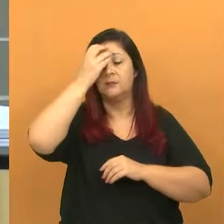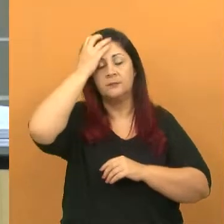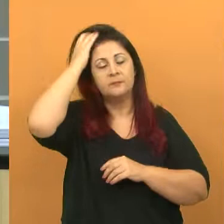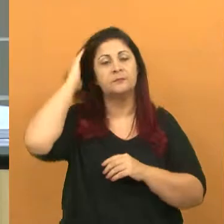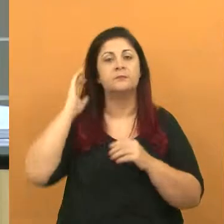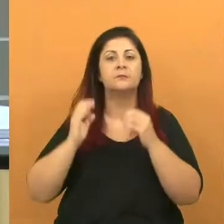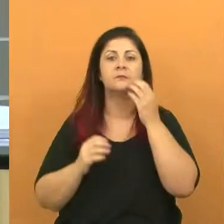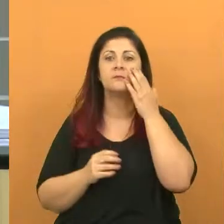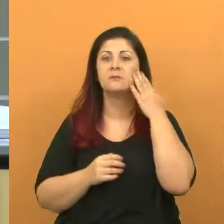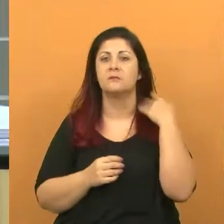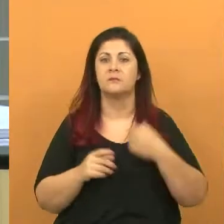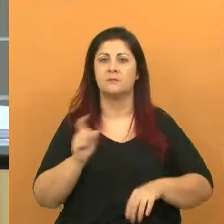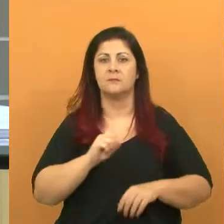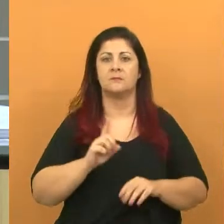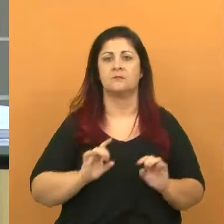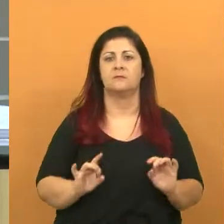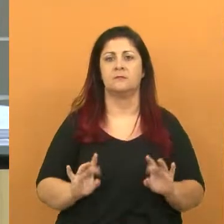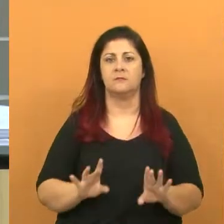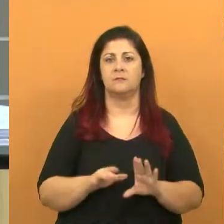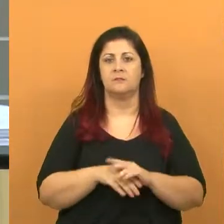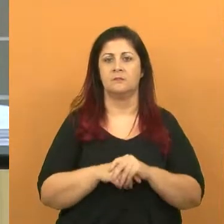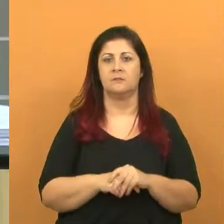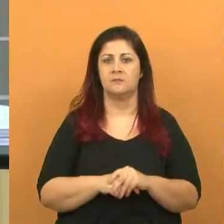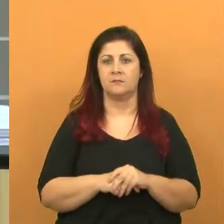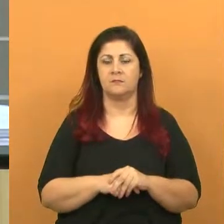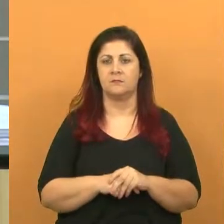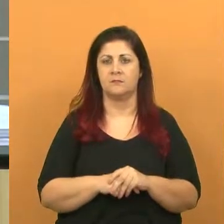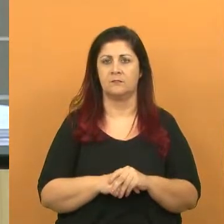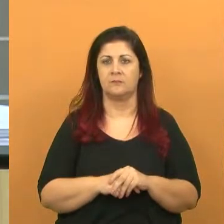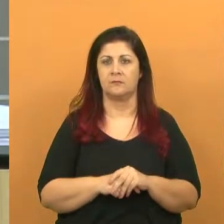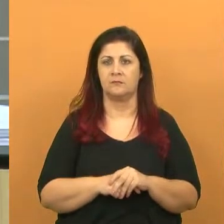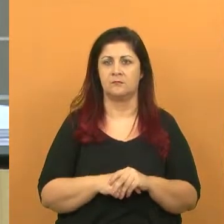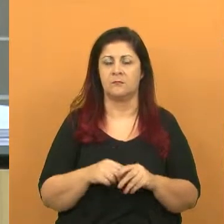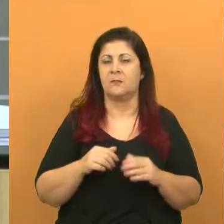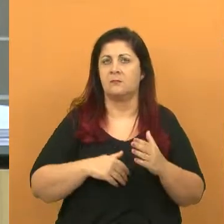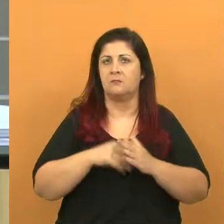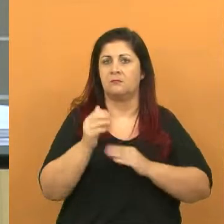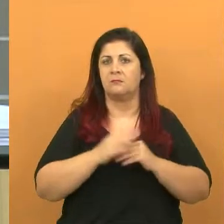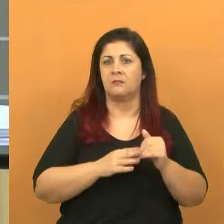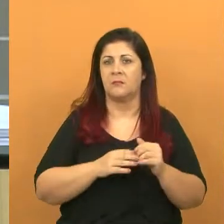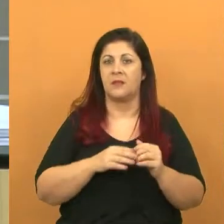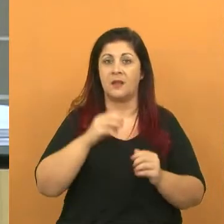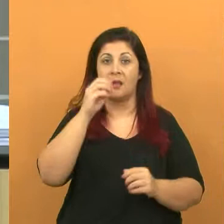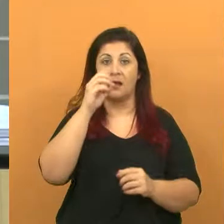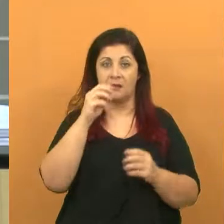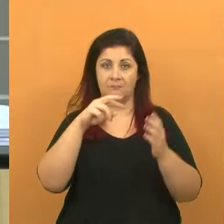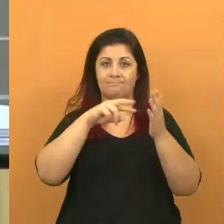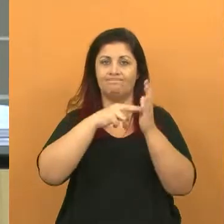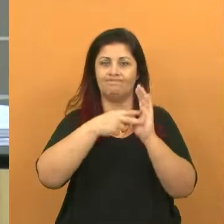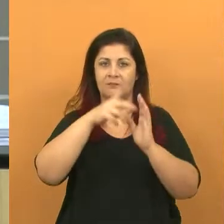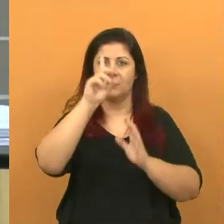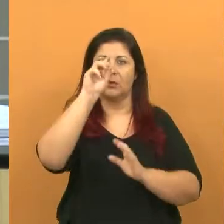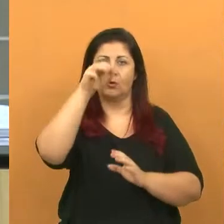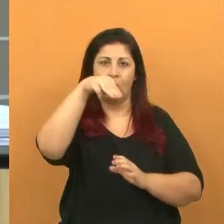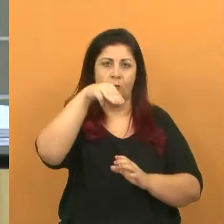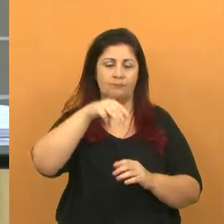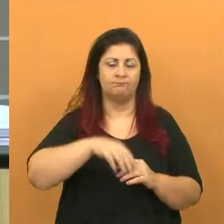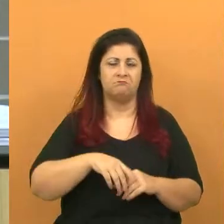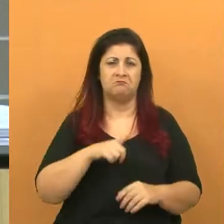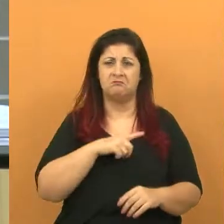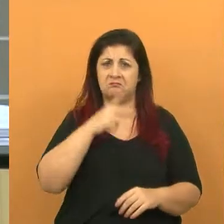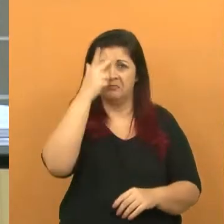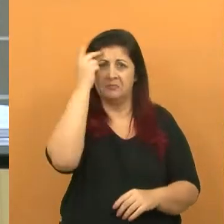que isso não é apenas uma função, eu vejo isso como um dom, né? Tem gente que não